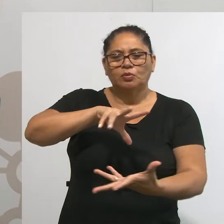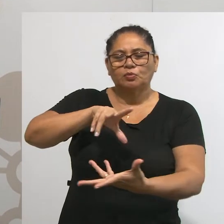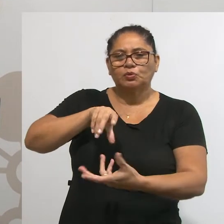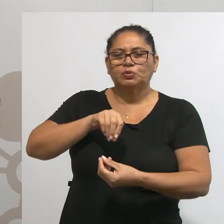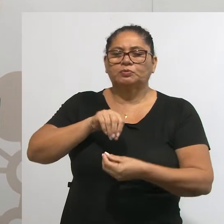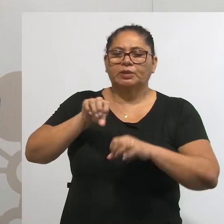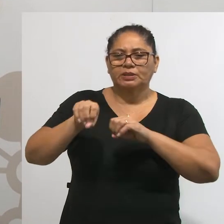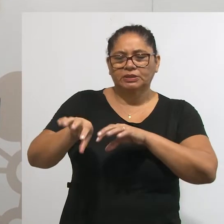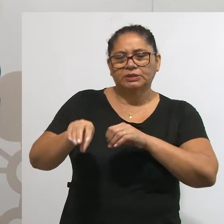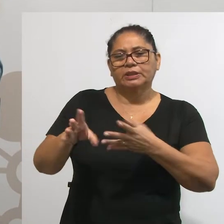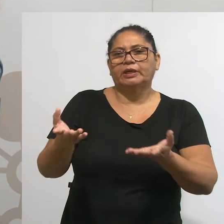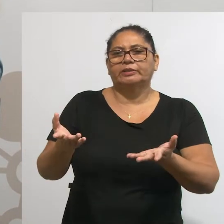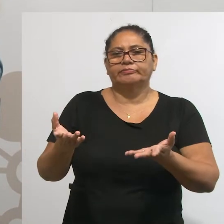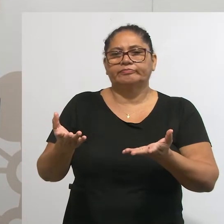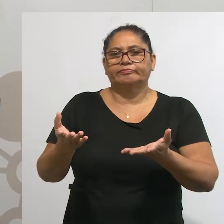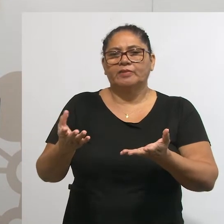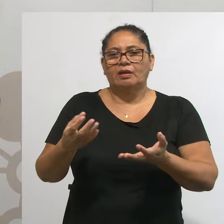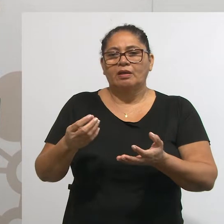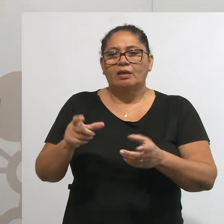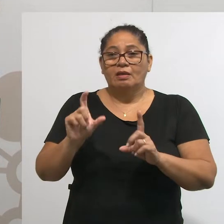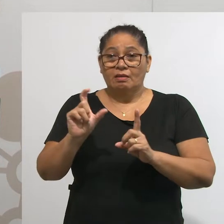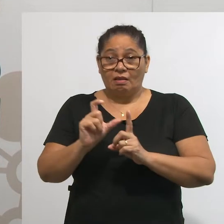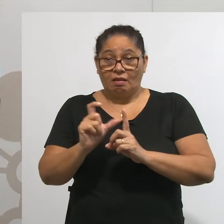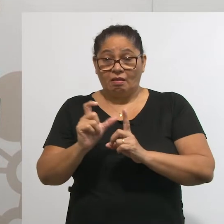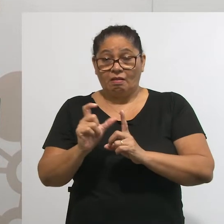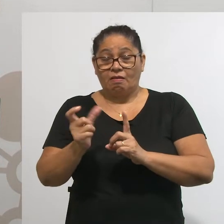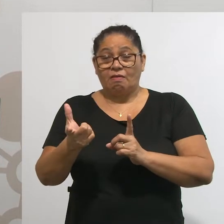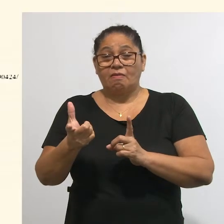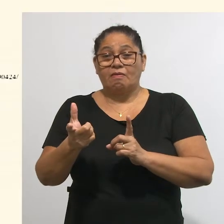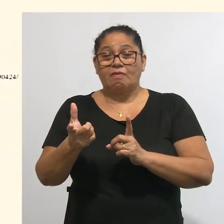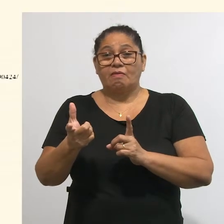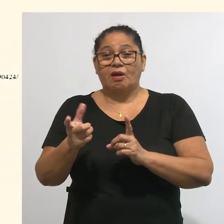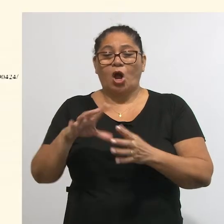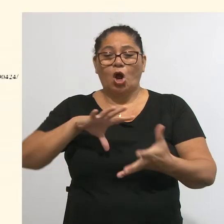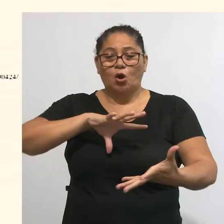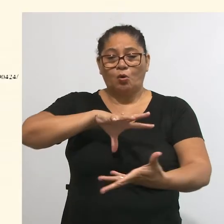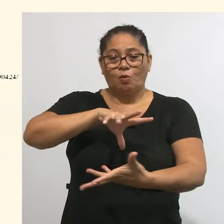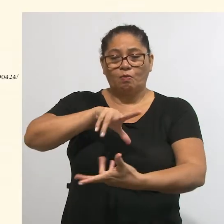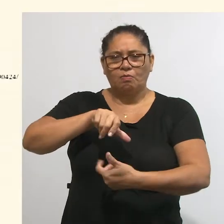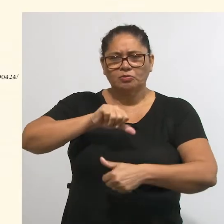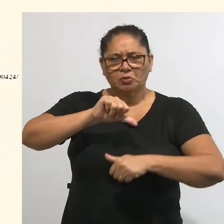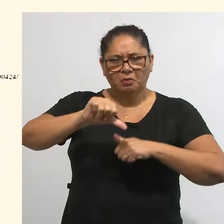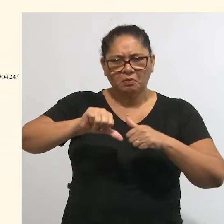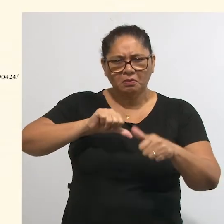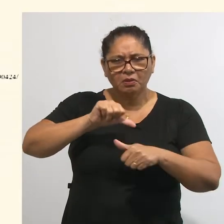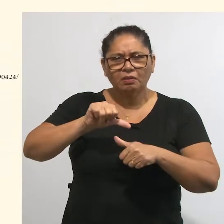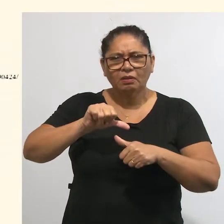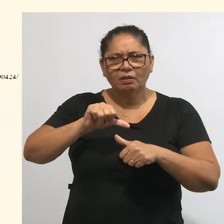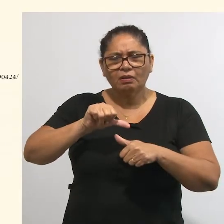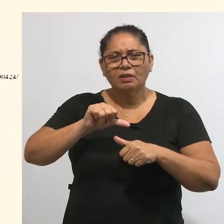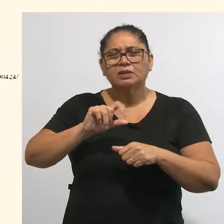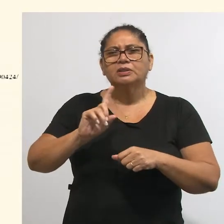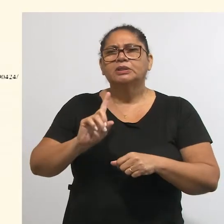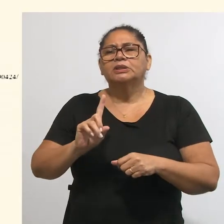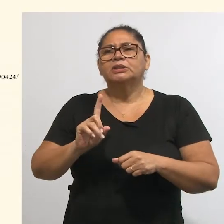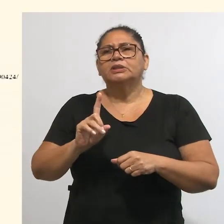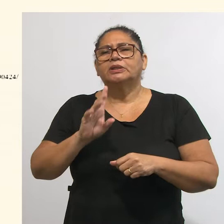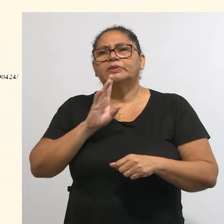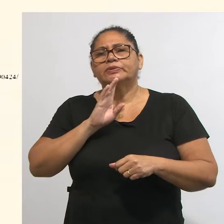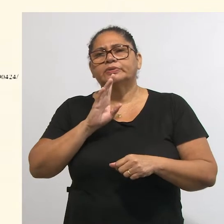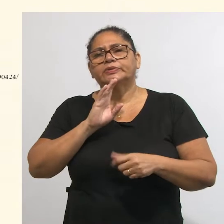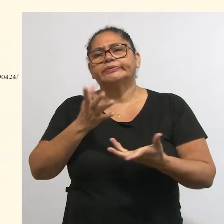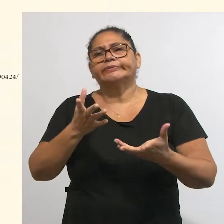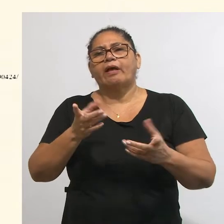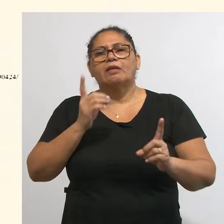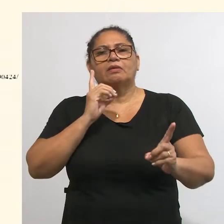para designá-lo. Se ao dizer suas palavras, ao chamar, né, ao mundo, os homens o transformam, o diálogo impõe-se como o caminho